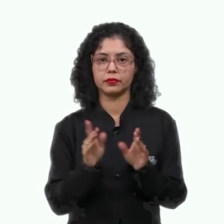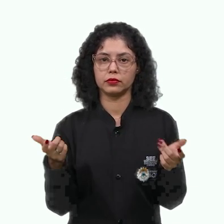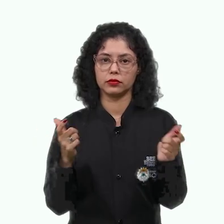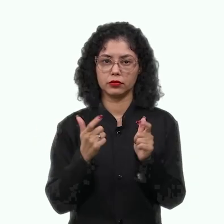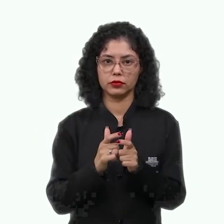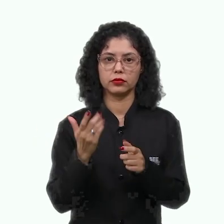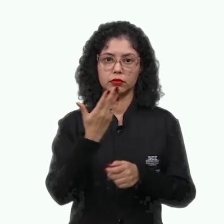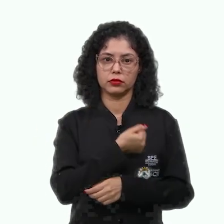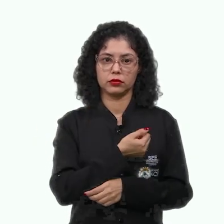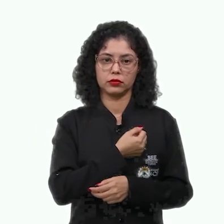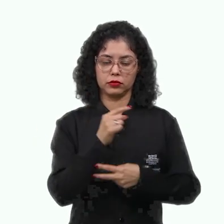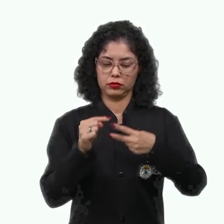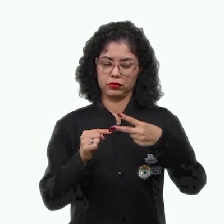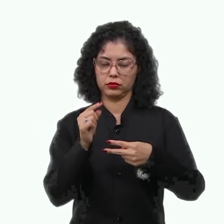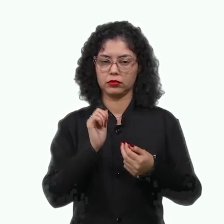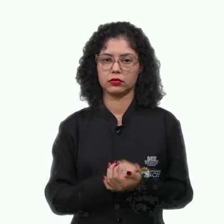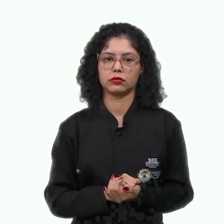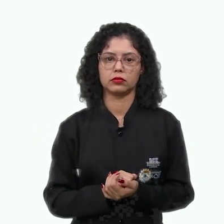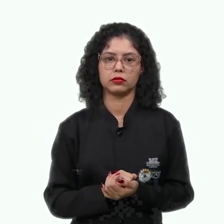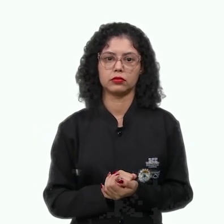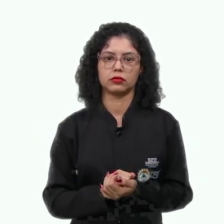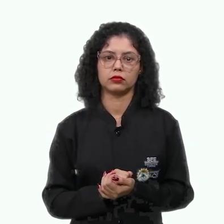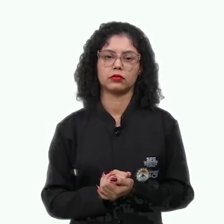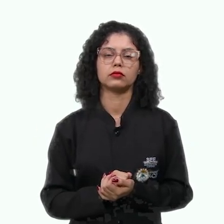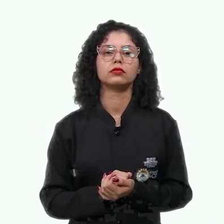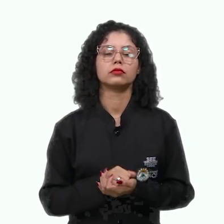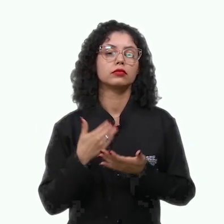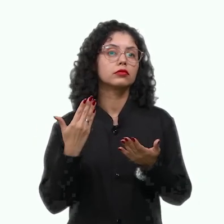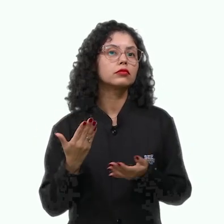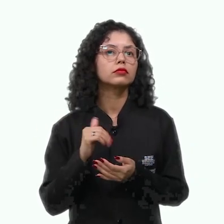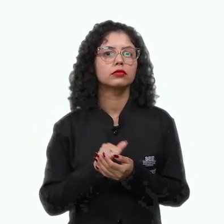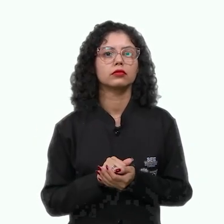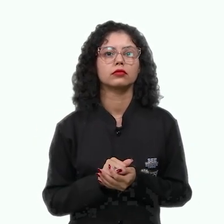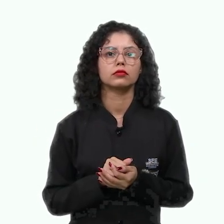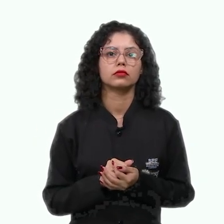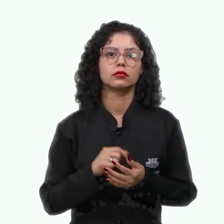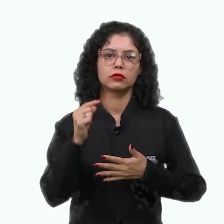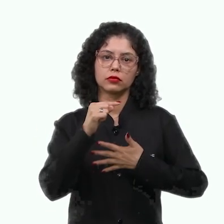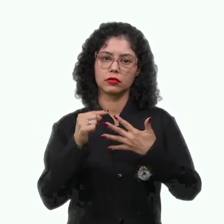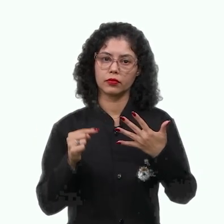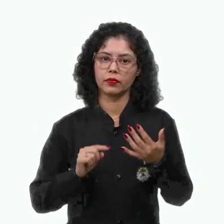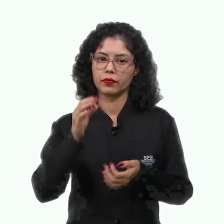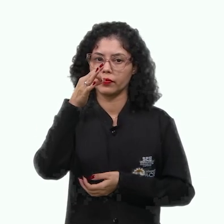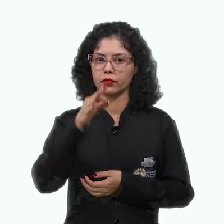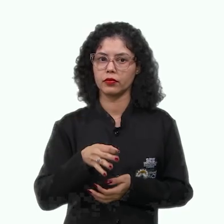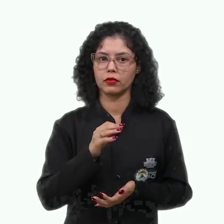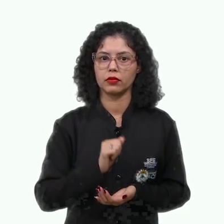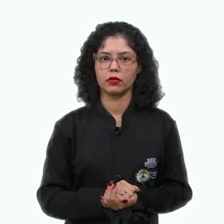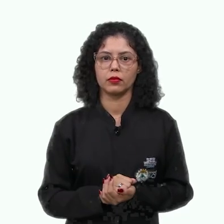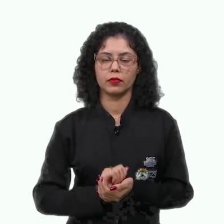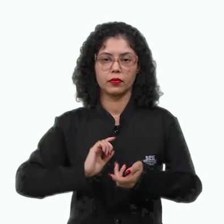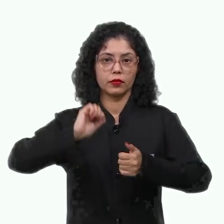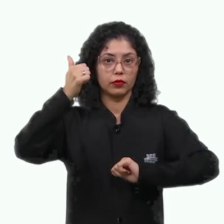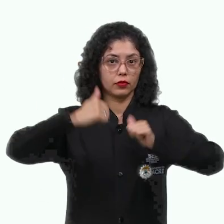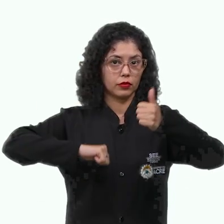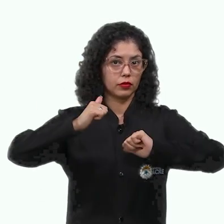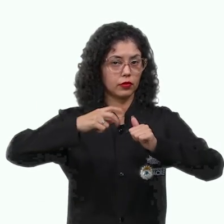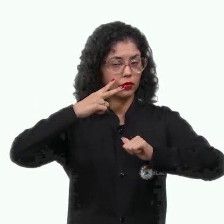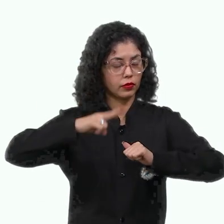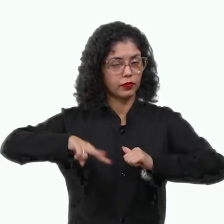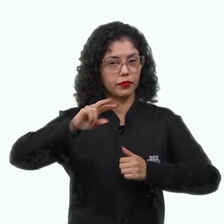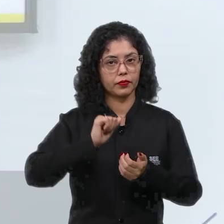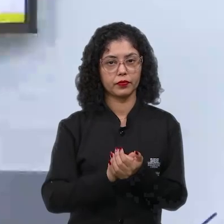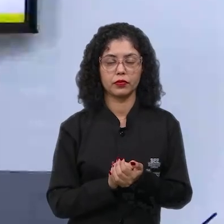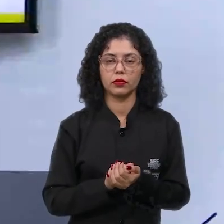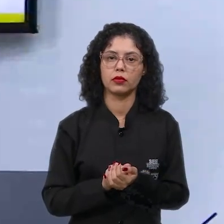diminuir o número de indivíduos que deseja combater. E aí, qual dessas é a alternativa correta, pessoal? Analisando aqui, a gente já dá para